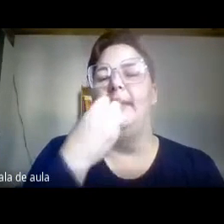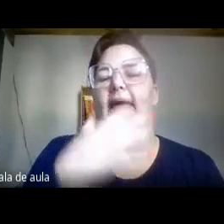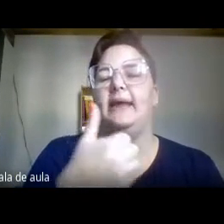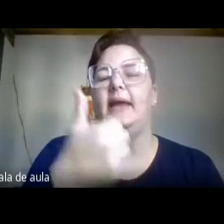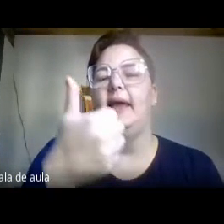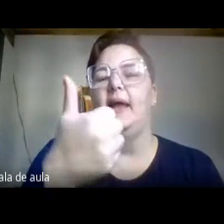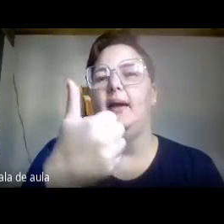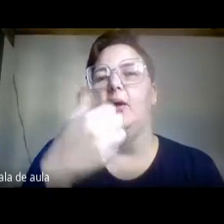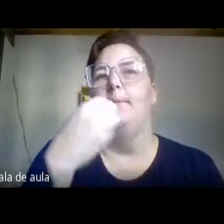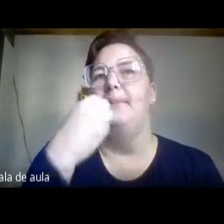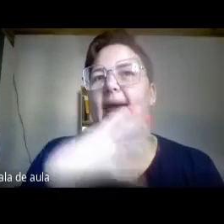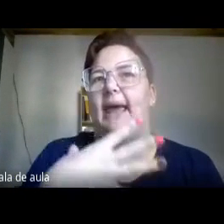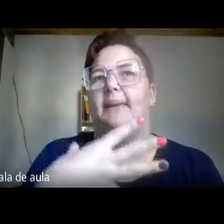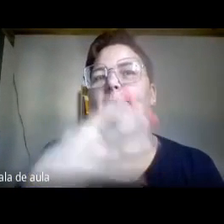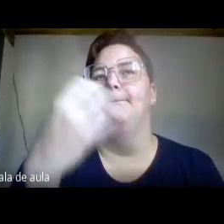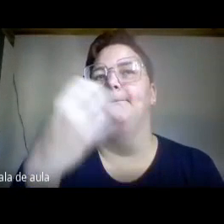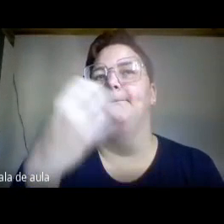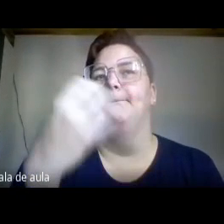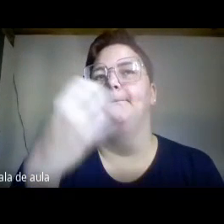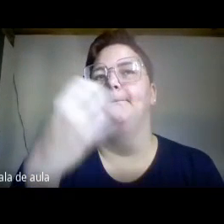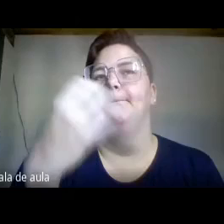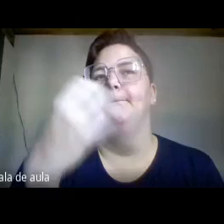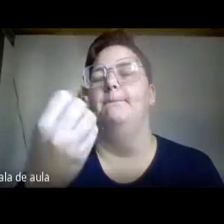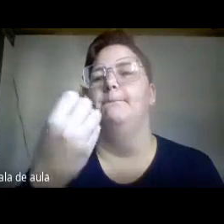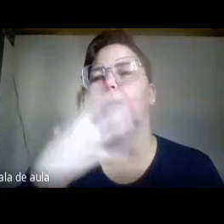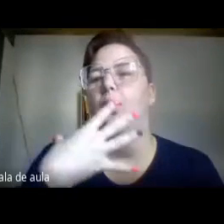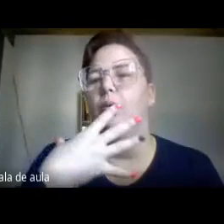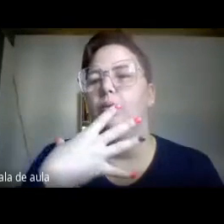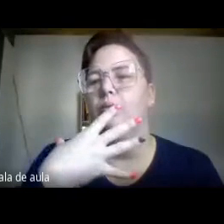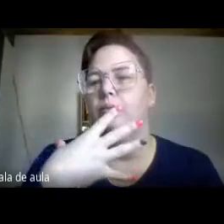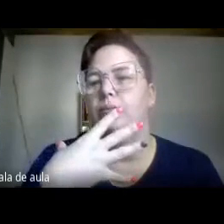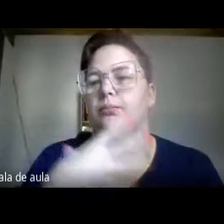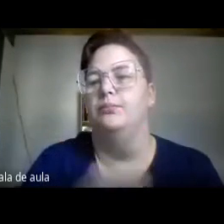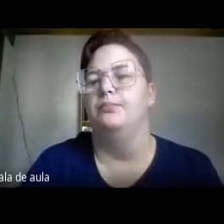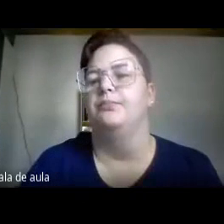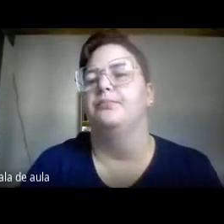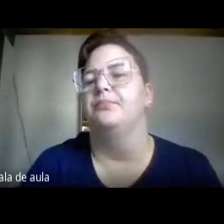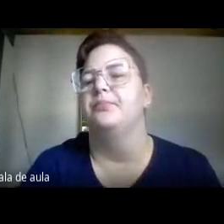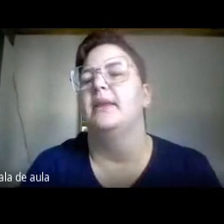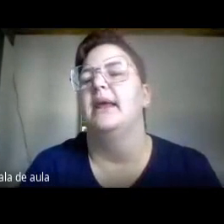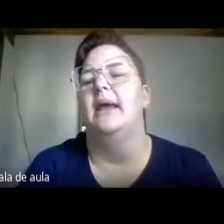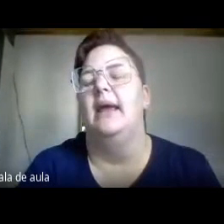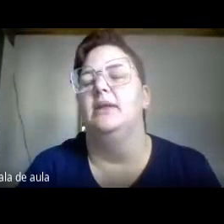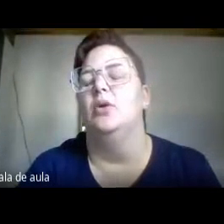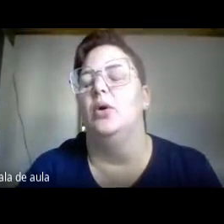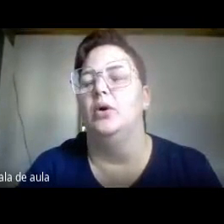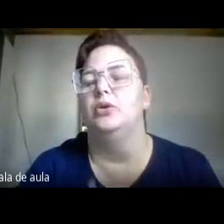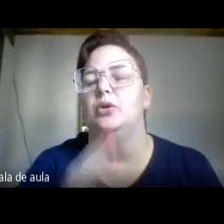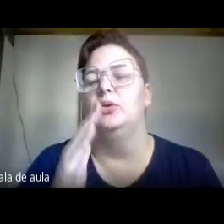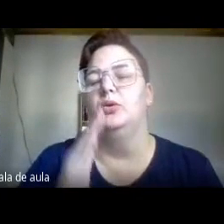O bem, bem, boa, bom,